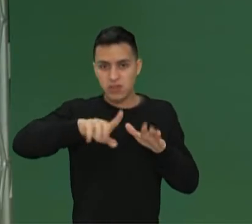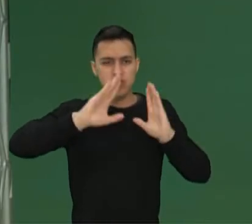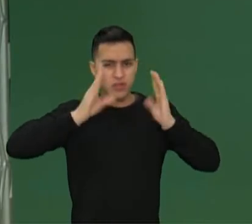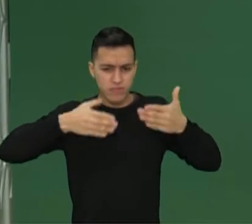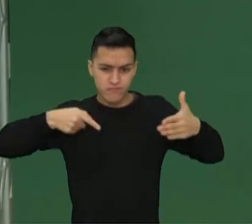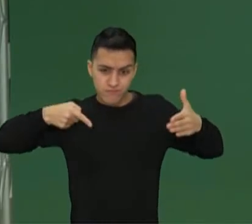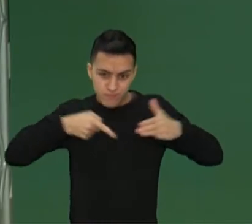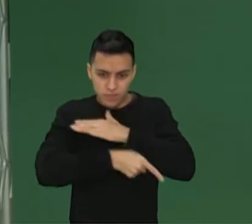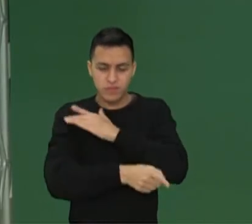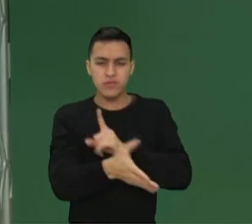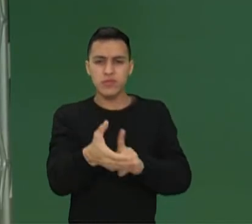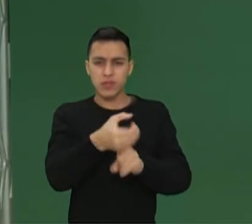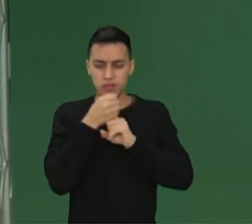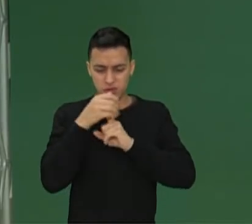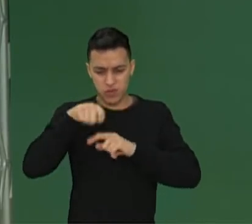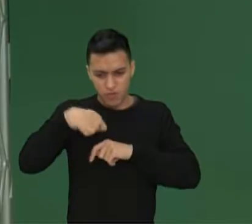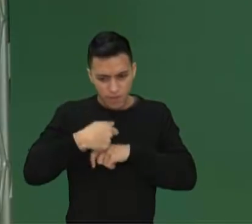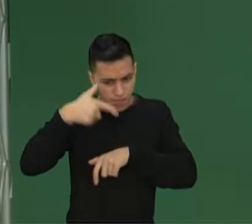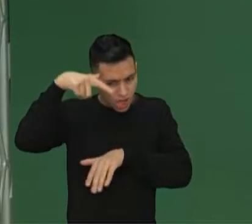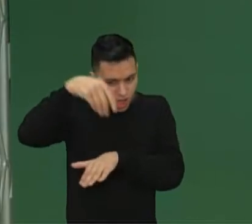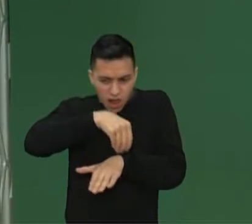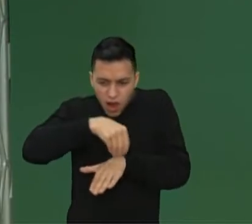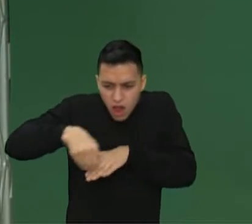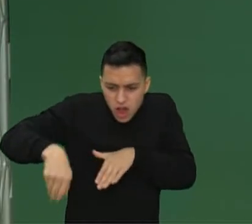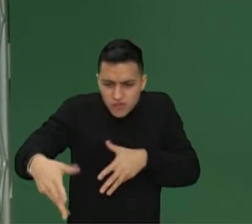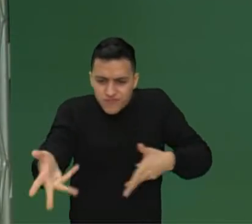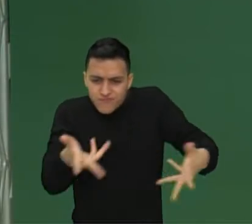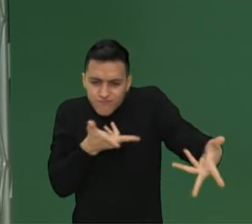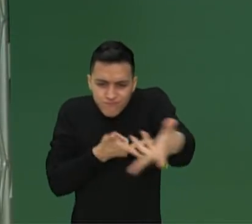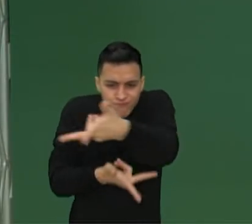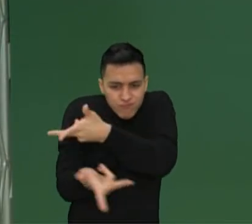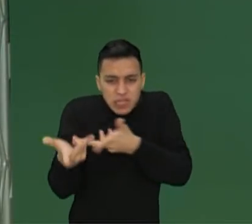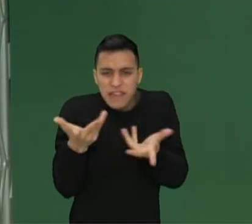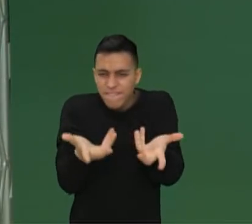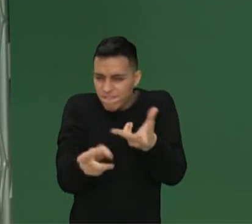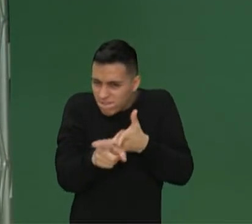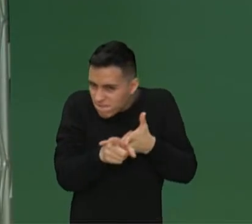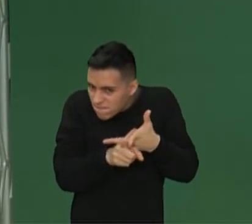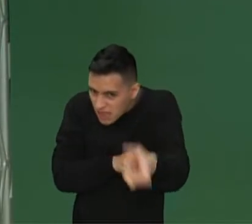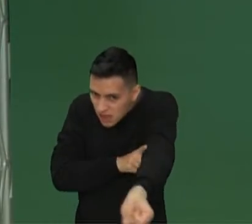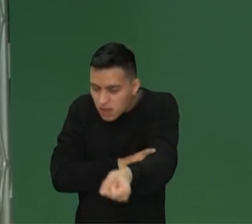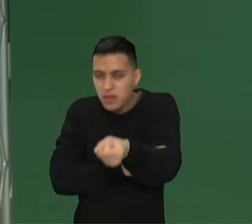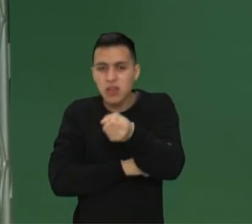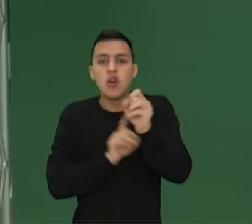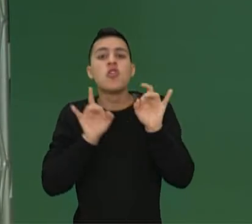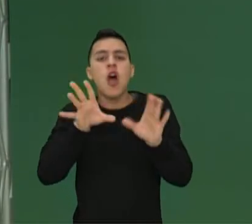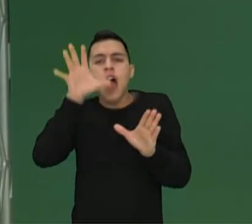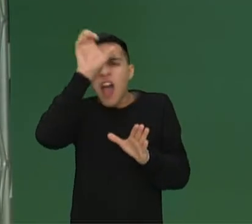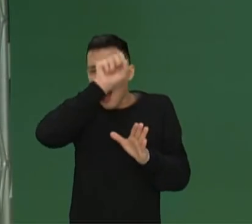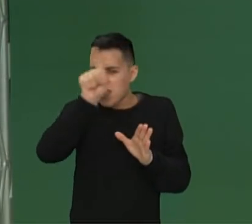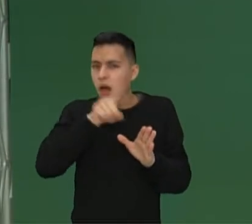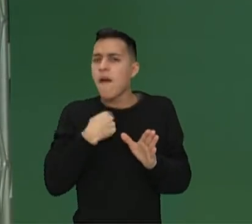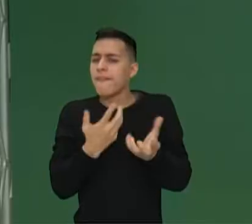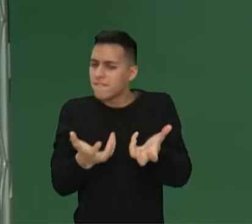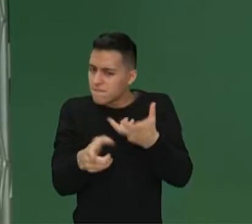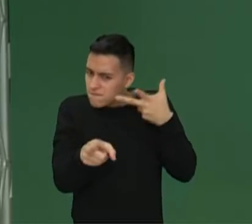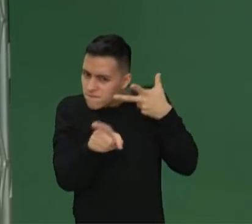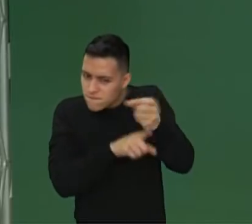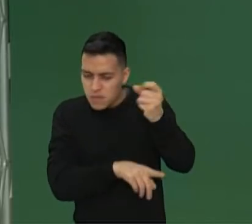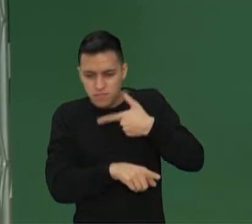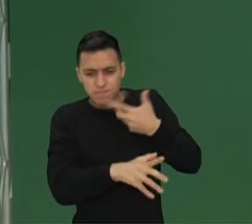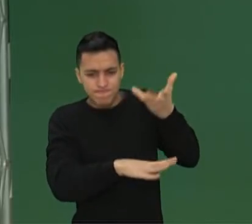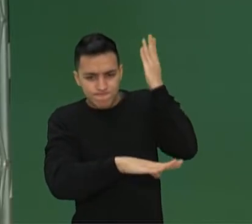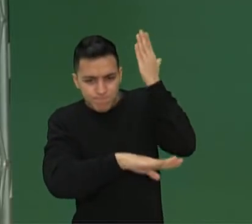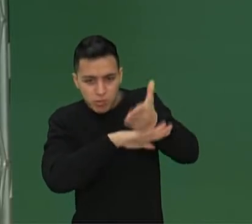conhecimento no xadrez, se você já tem uma habilidade, já sabe jogar, se você quer vencer, você não está ali só para aprender, você quer vencer o seu